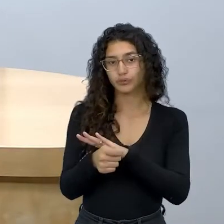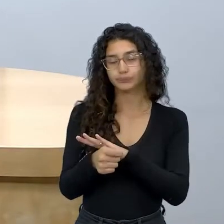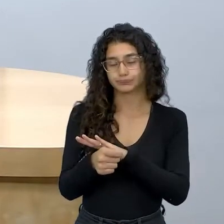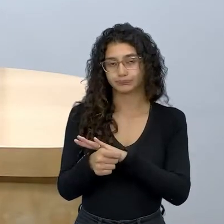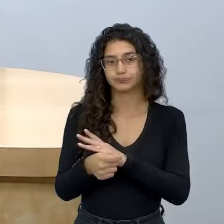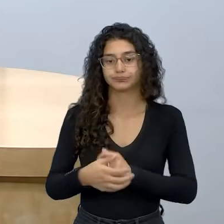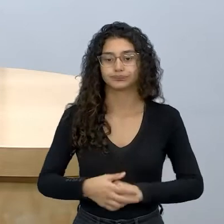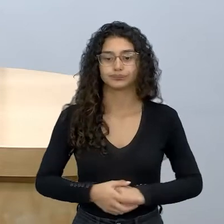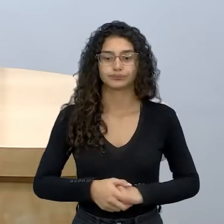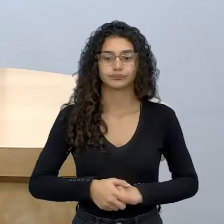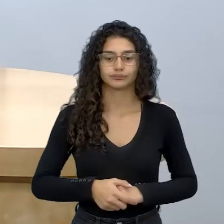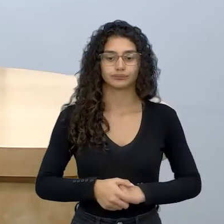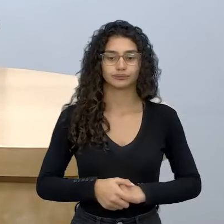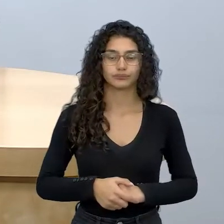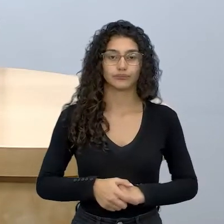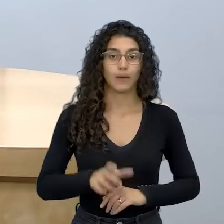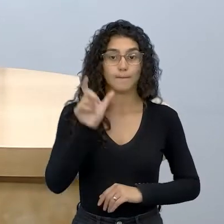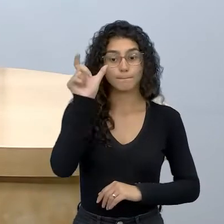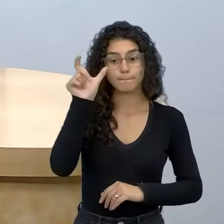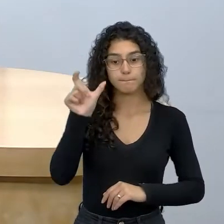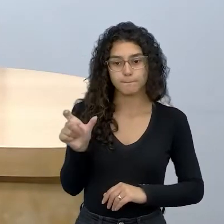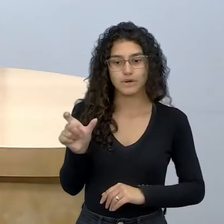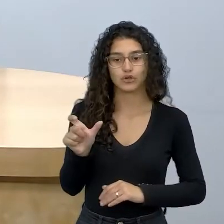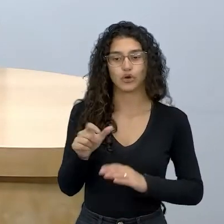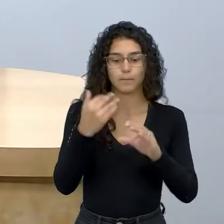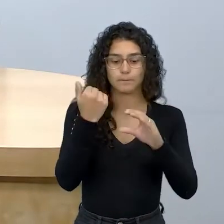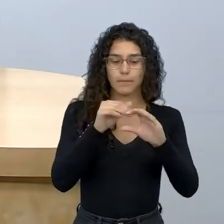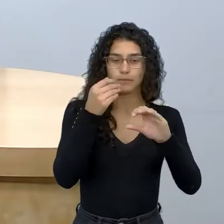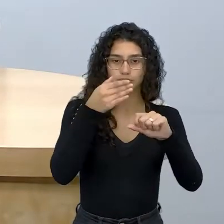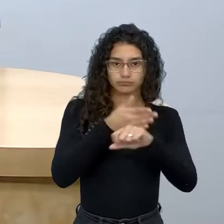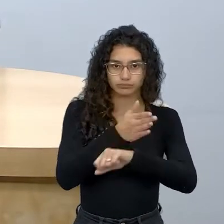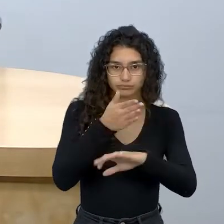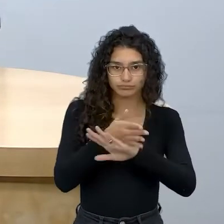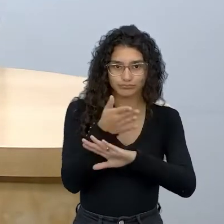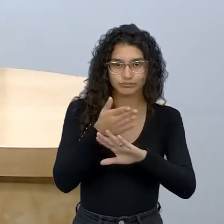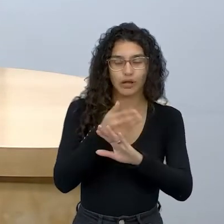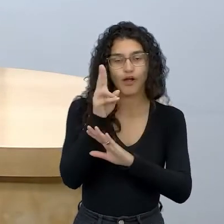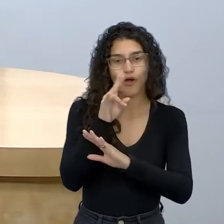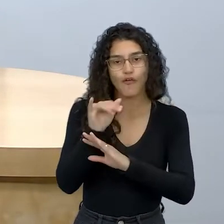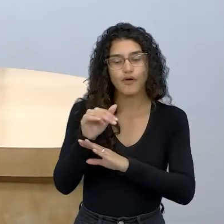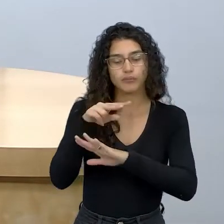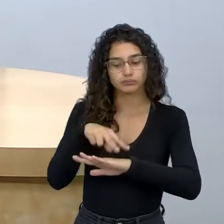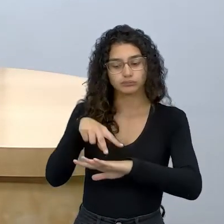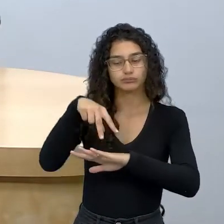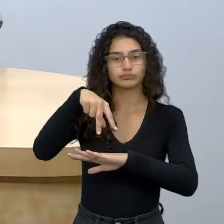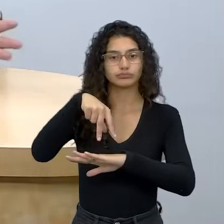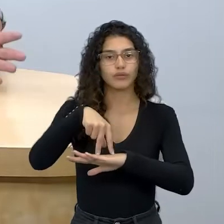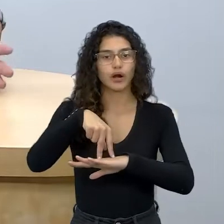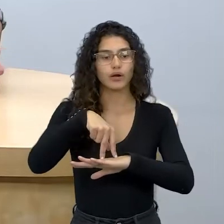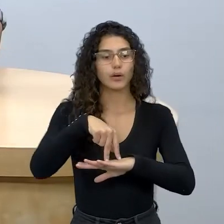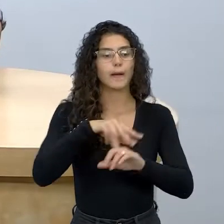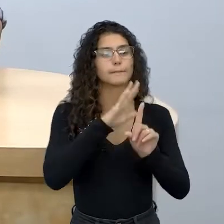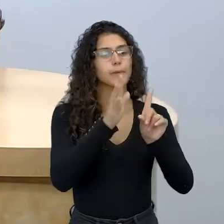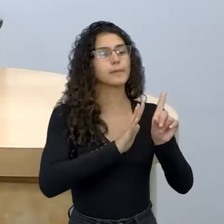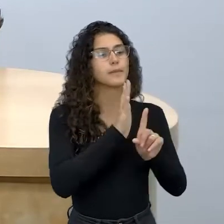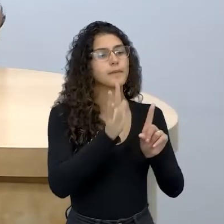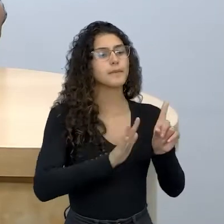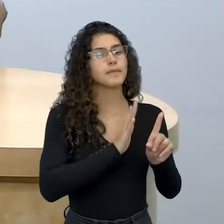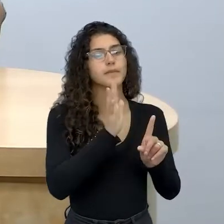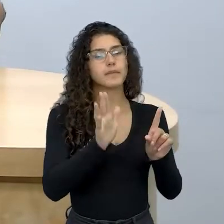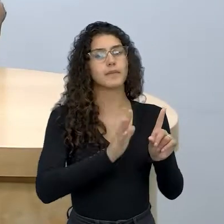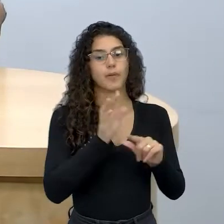tá? E aí a pessoa se inscreve para participar, vai lá na frente, apresenta o seu produto